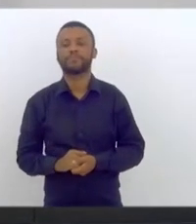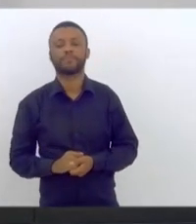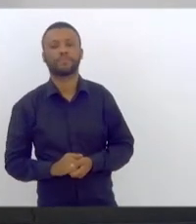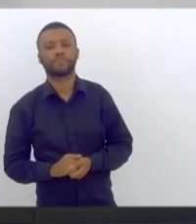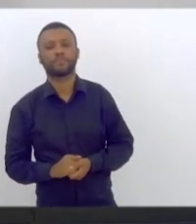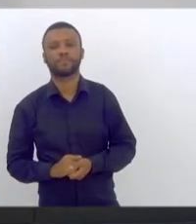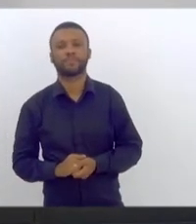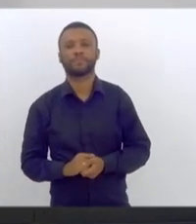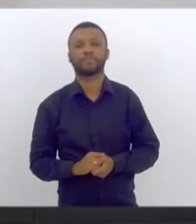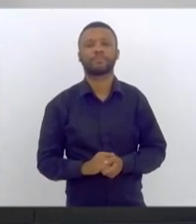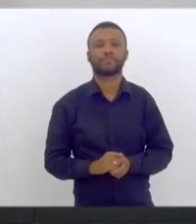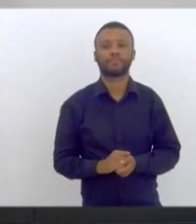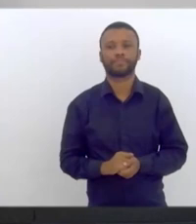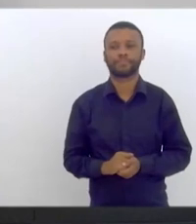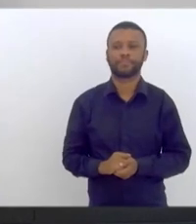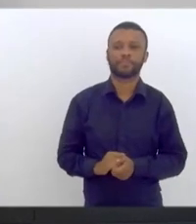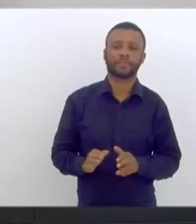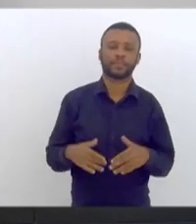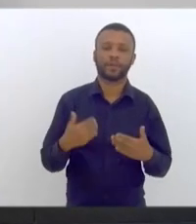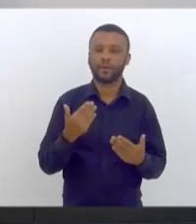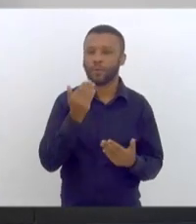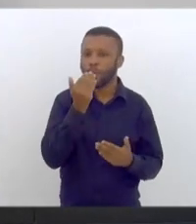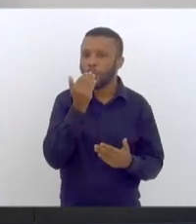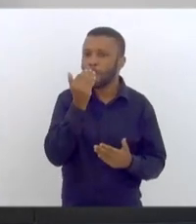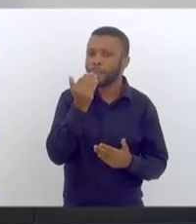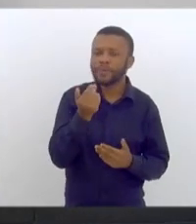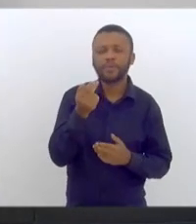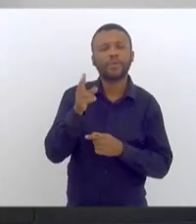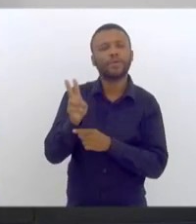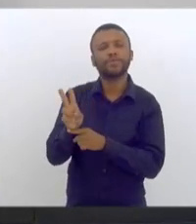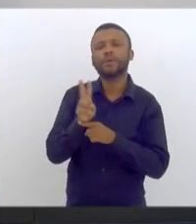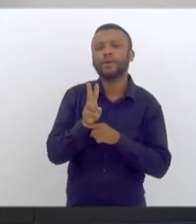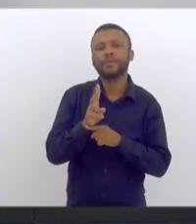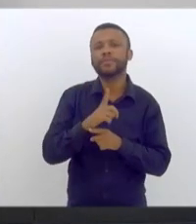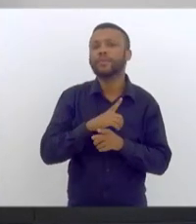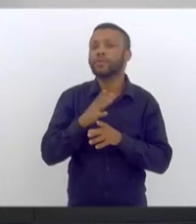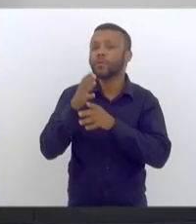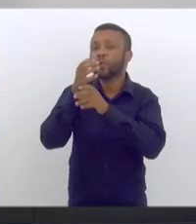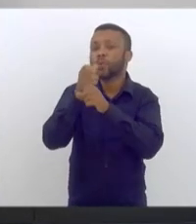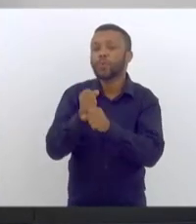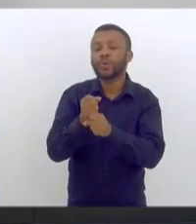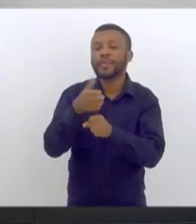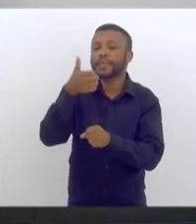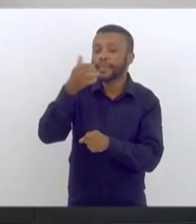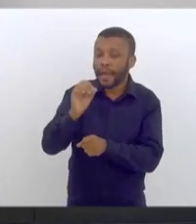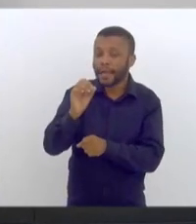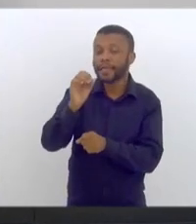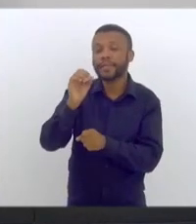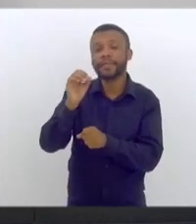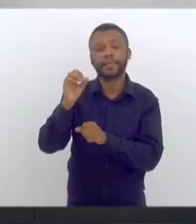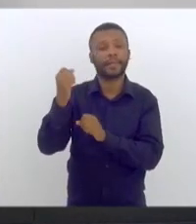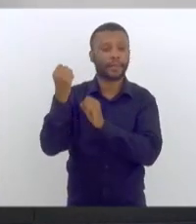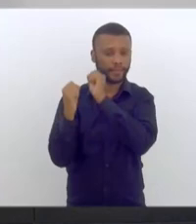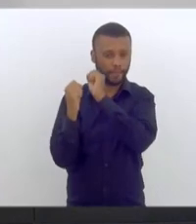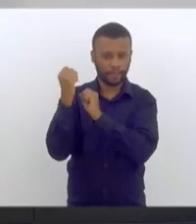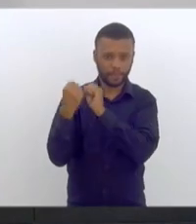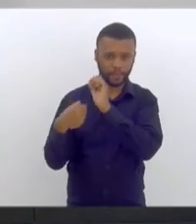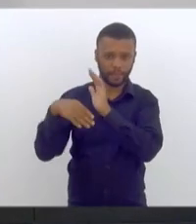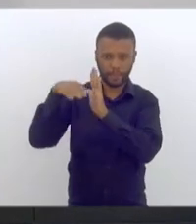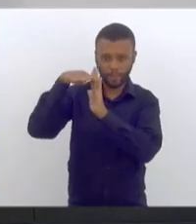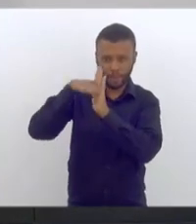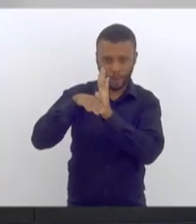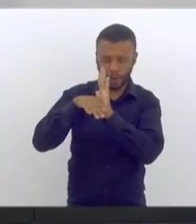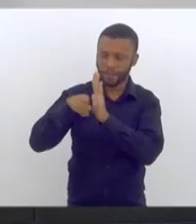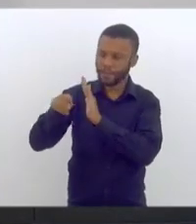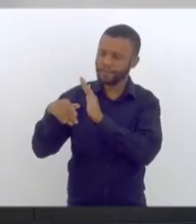abriu o pedido de empréstimo entraram 10 empresas aí você fez isso tudo